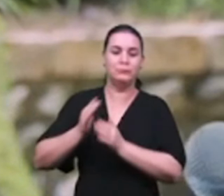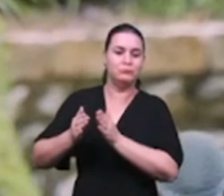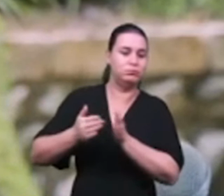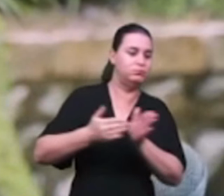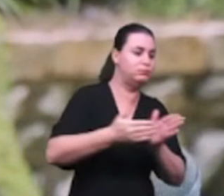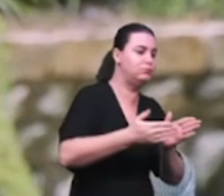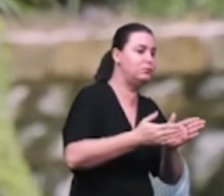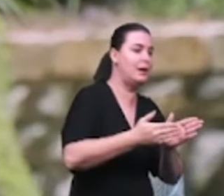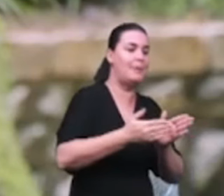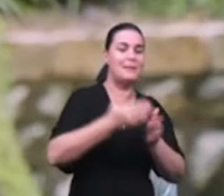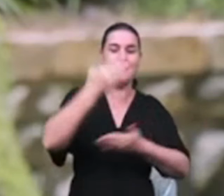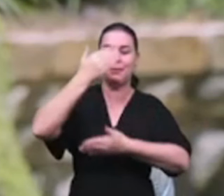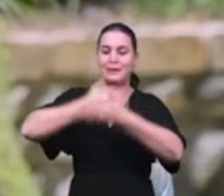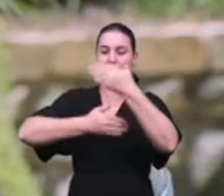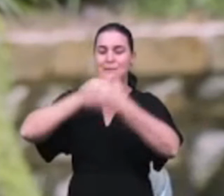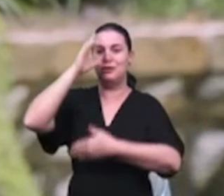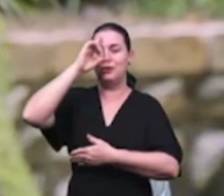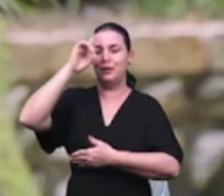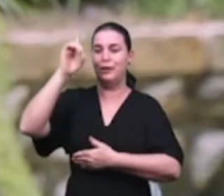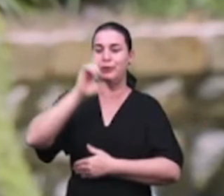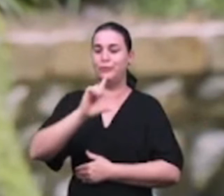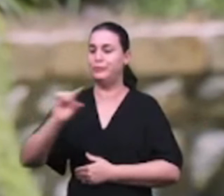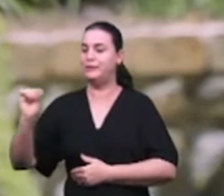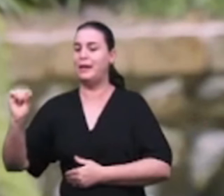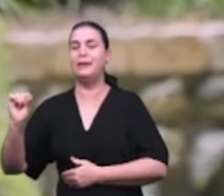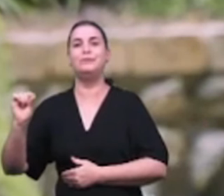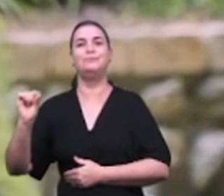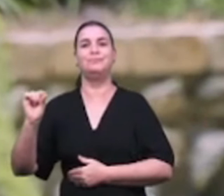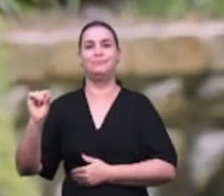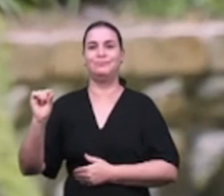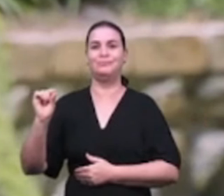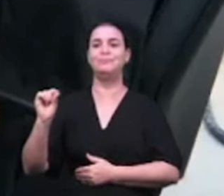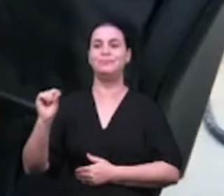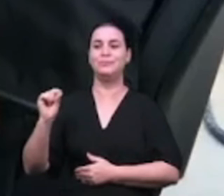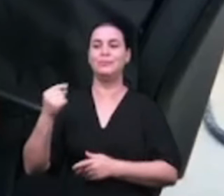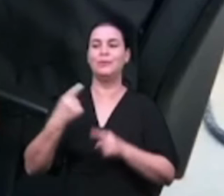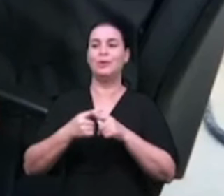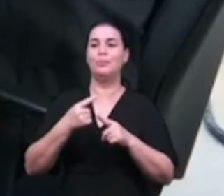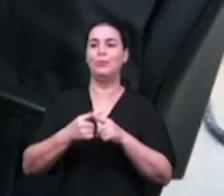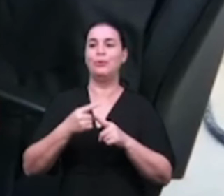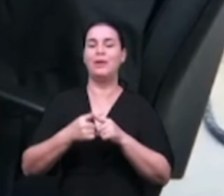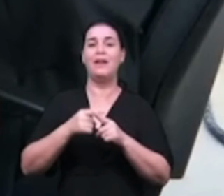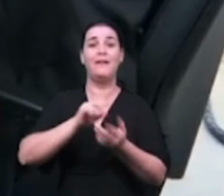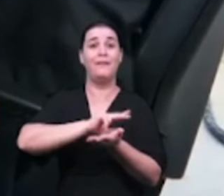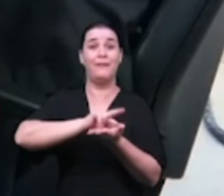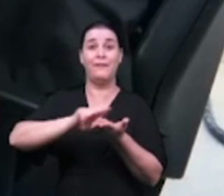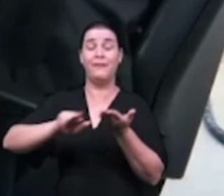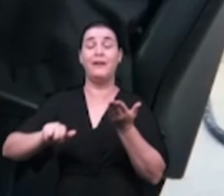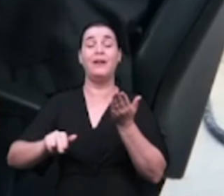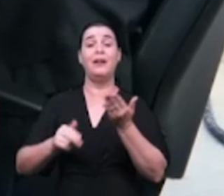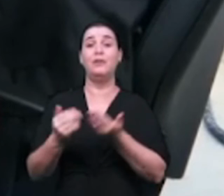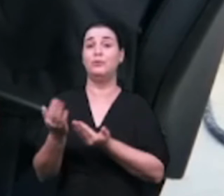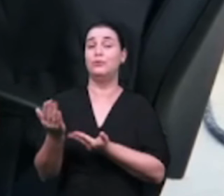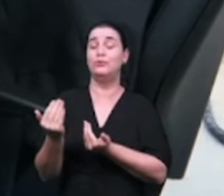arca se retirou. Então, isso cabe a todos nós, né, os jovens também, a ter esse temor para que a